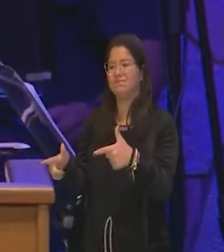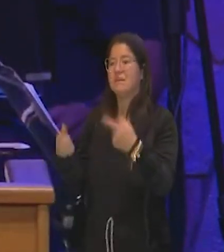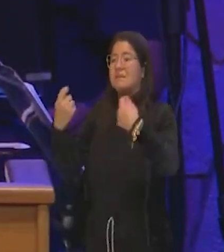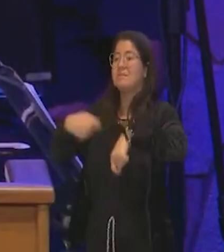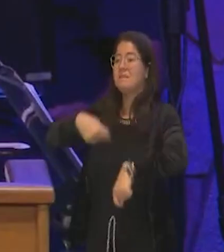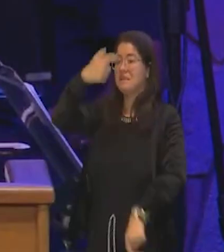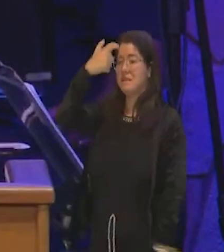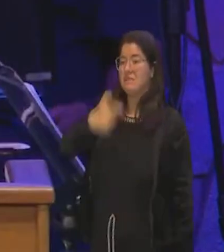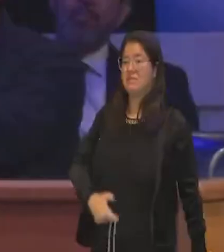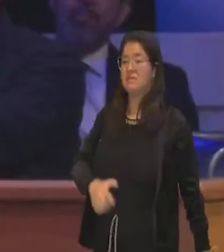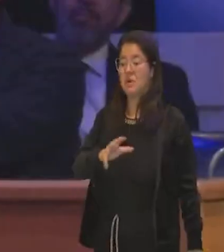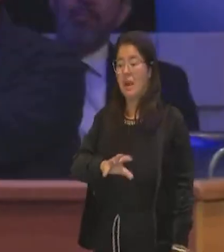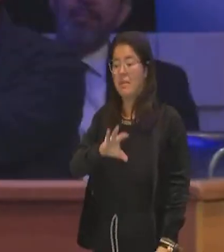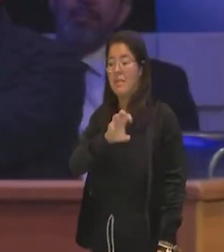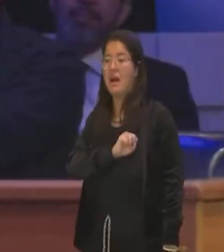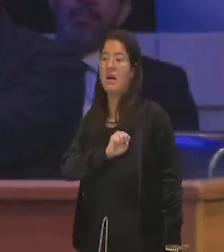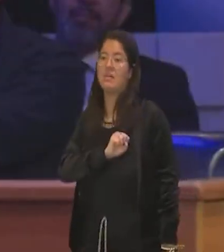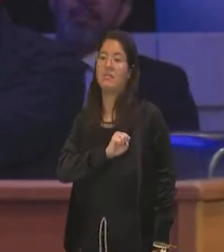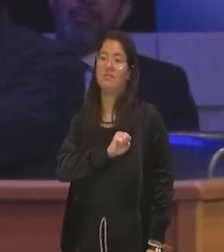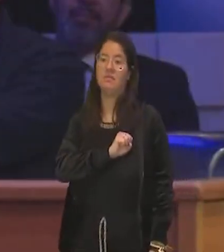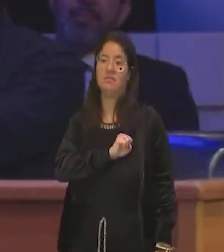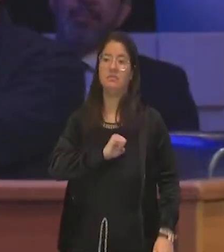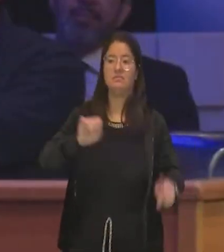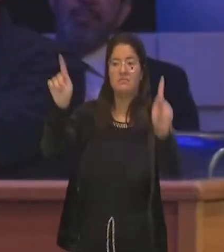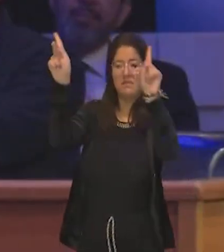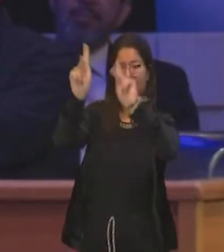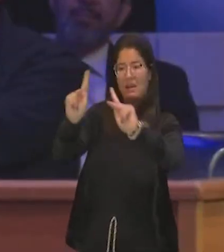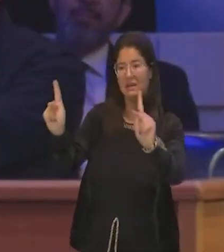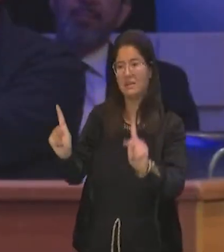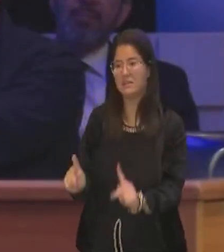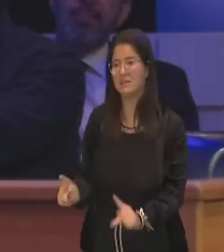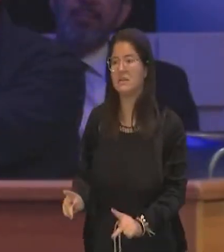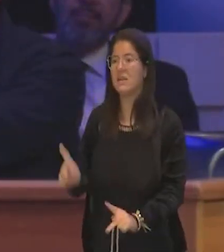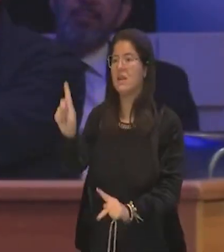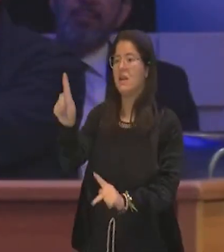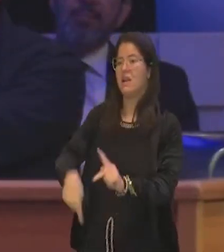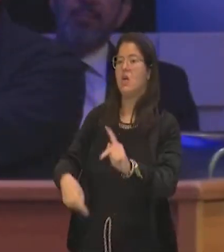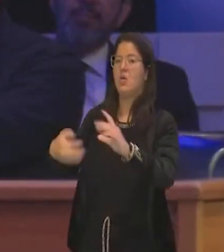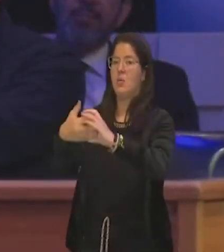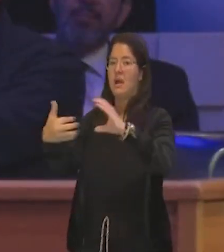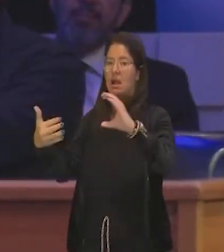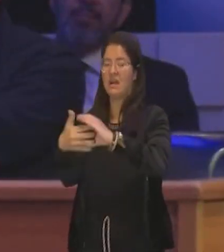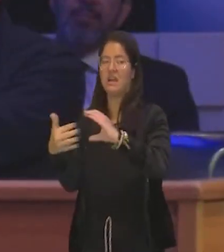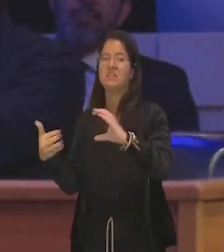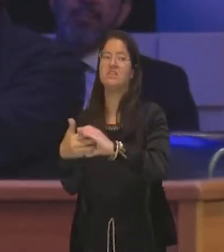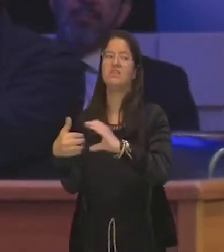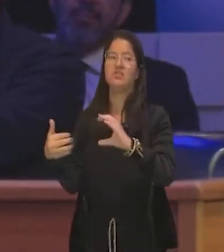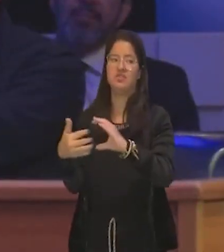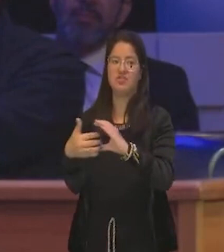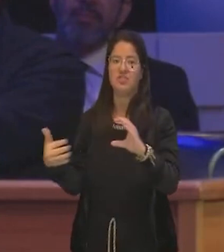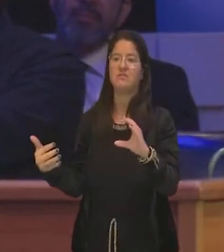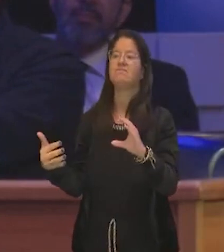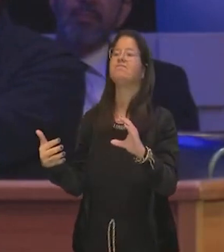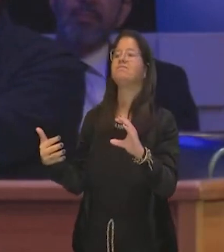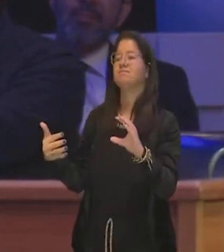amável, cordato, pacificador é uma característica.